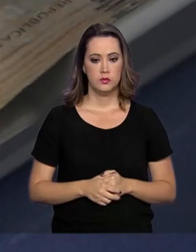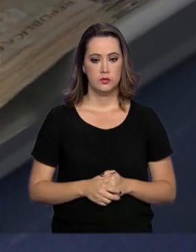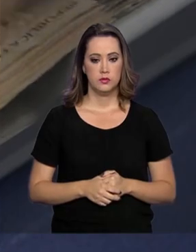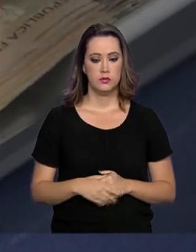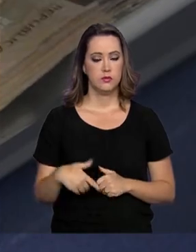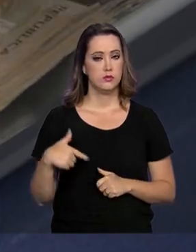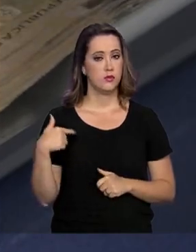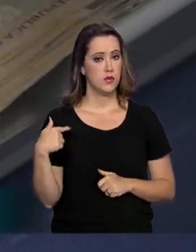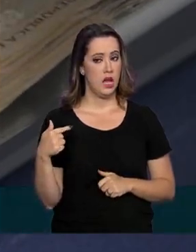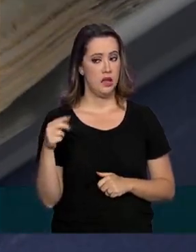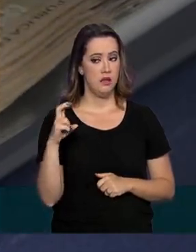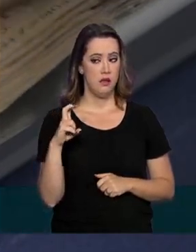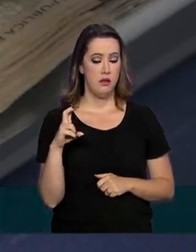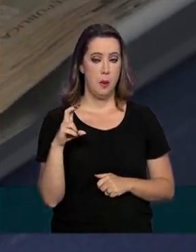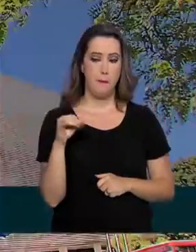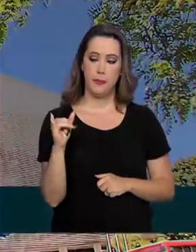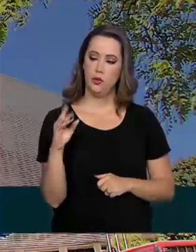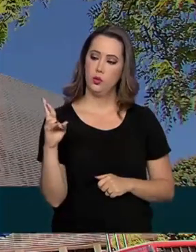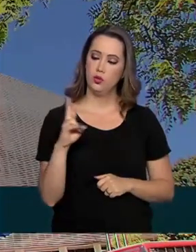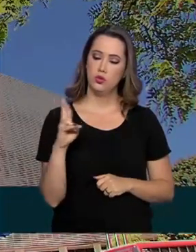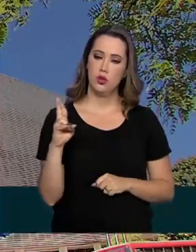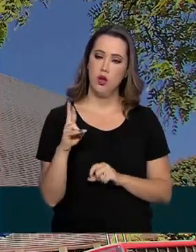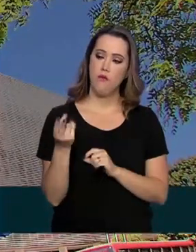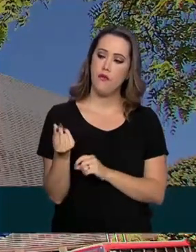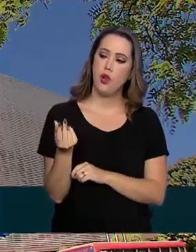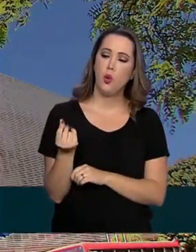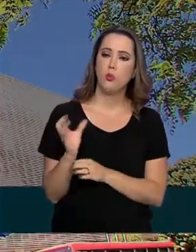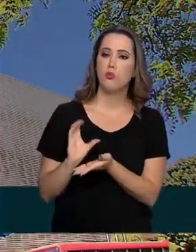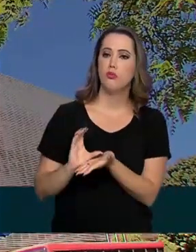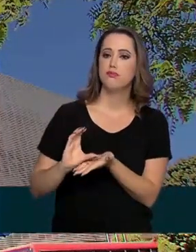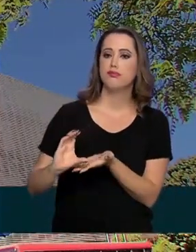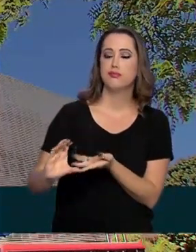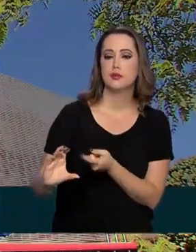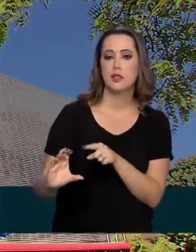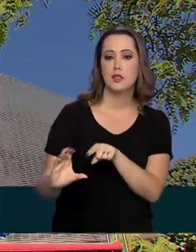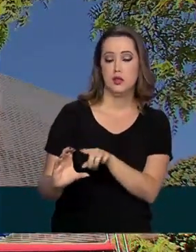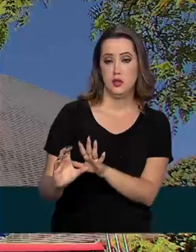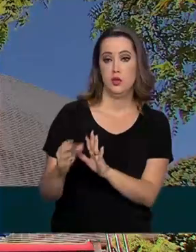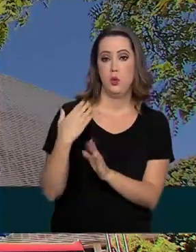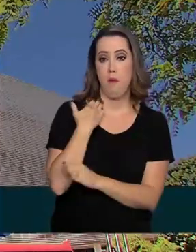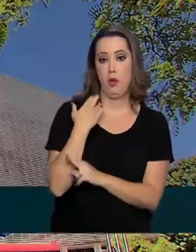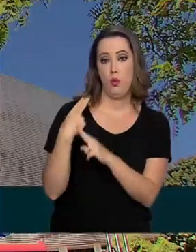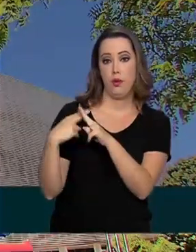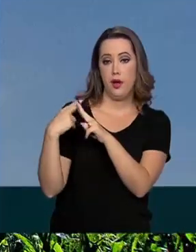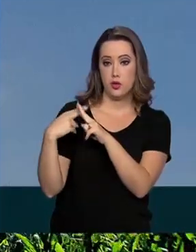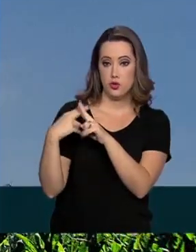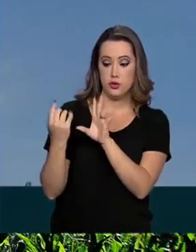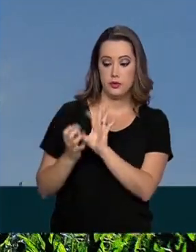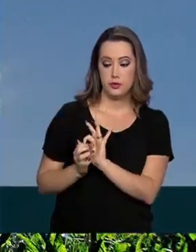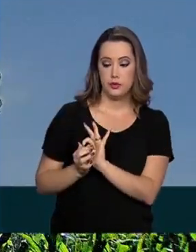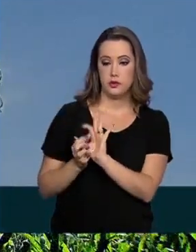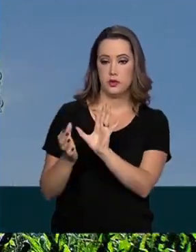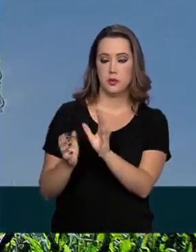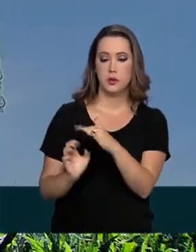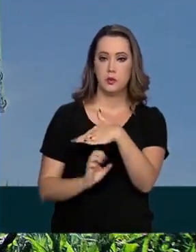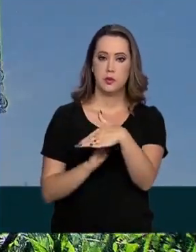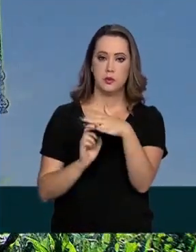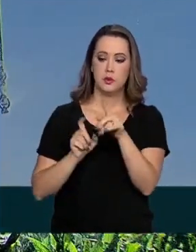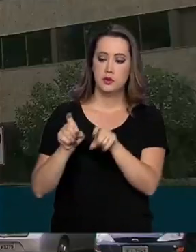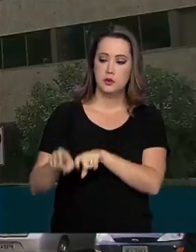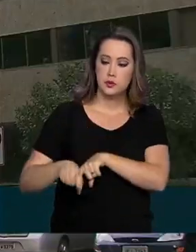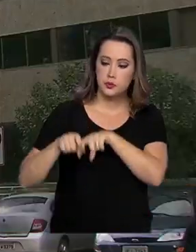75 bilhões de reais. Esse é o valor que será liberado pela Caixa Econômica Federal para produtores